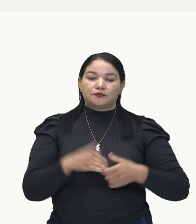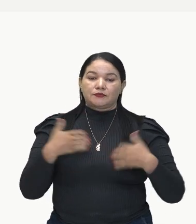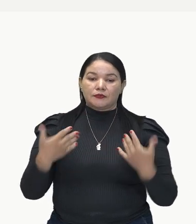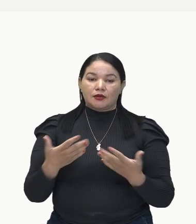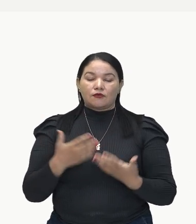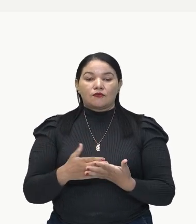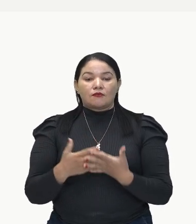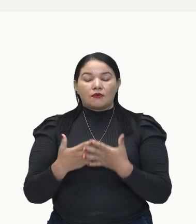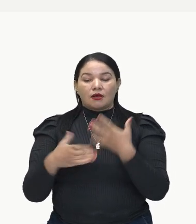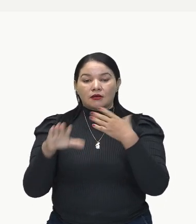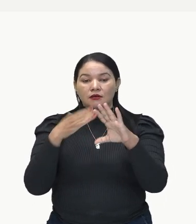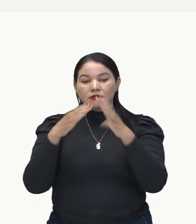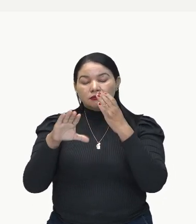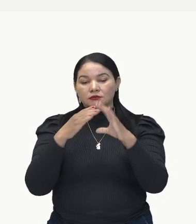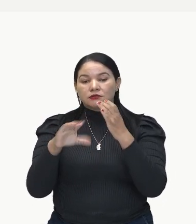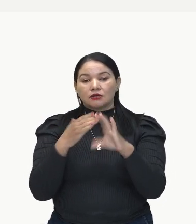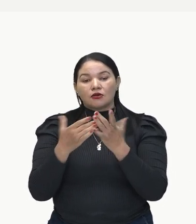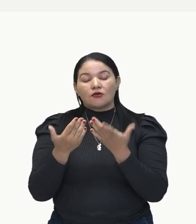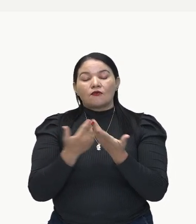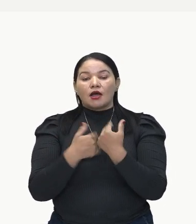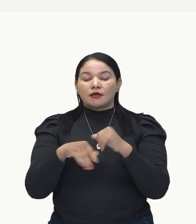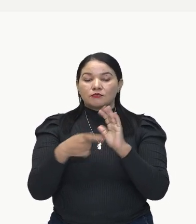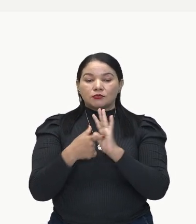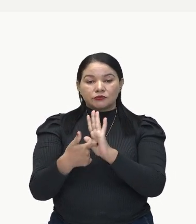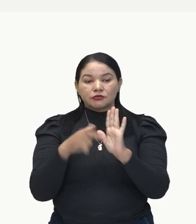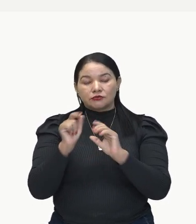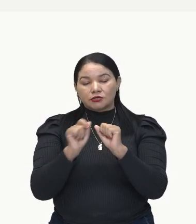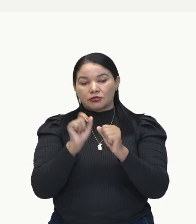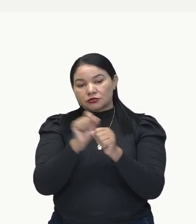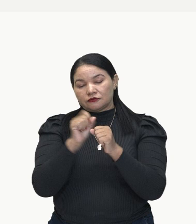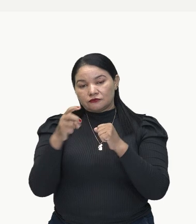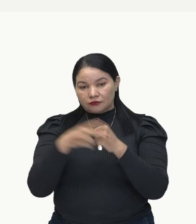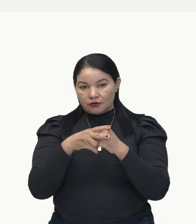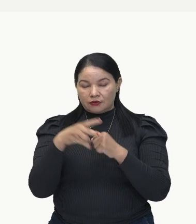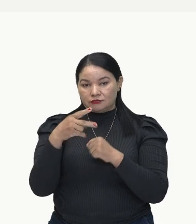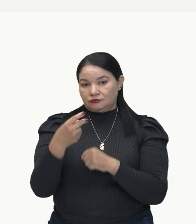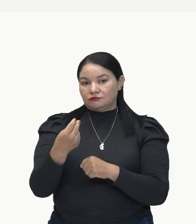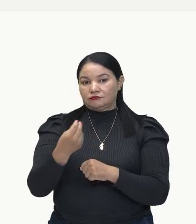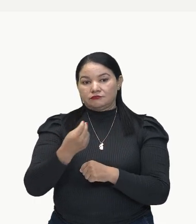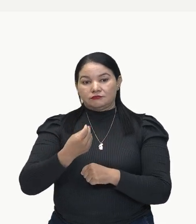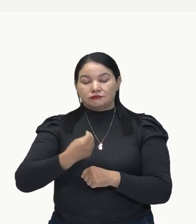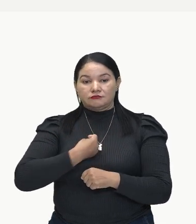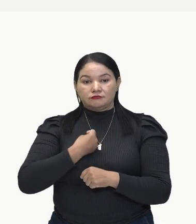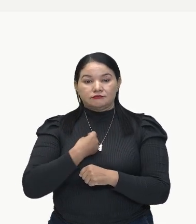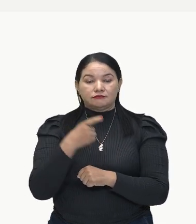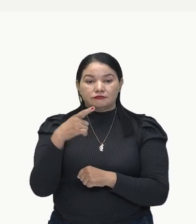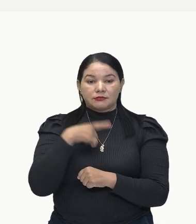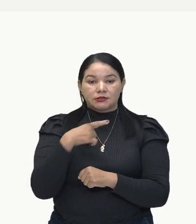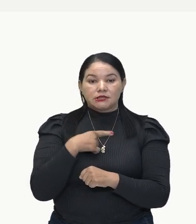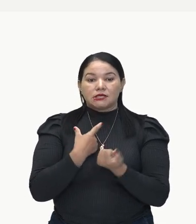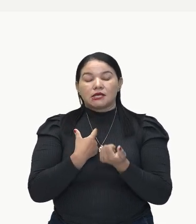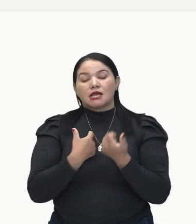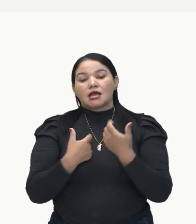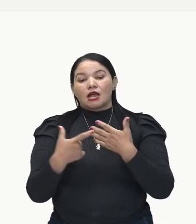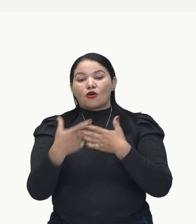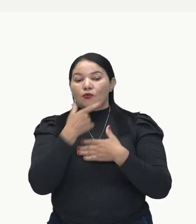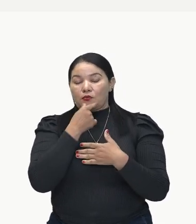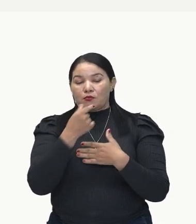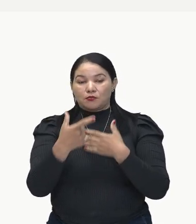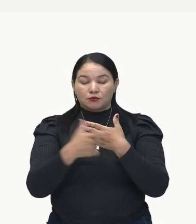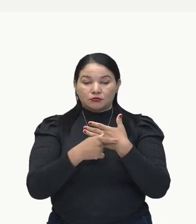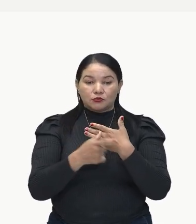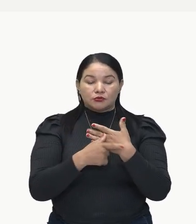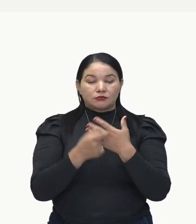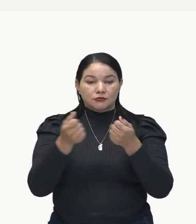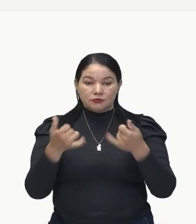mostrar um pouquinho de como os advérbios funcionam na prática num contexto literário, bastante trabalhados aqui pelo nosso poeta.